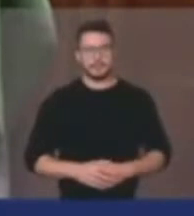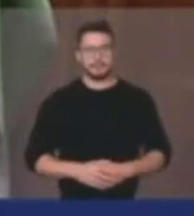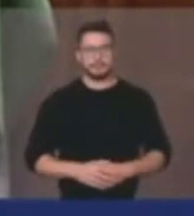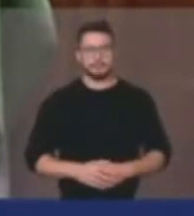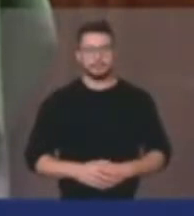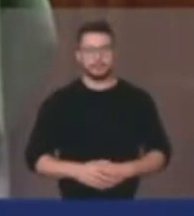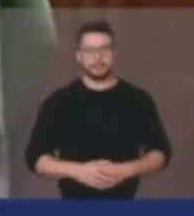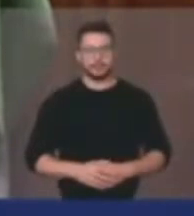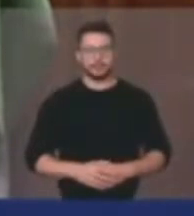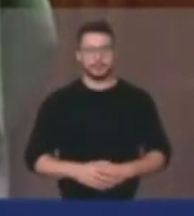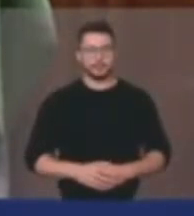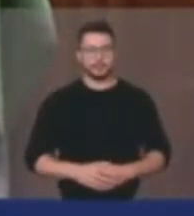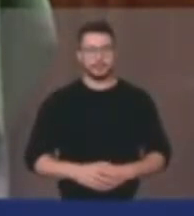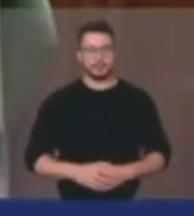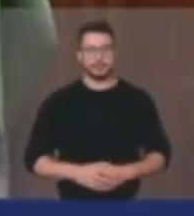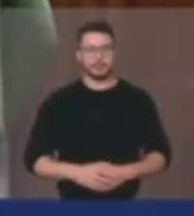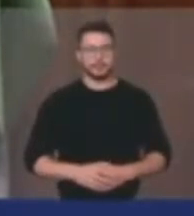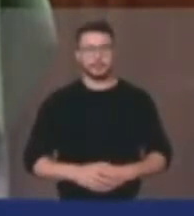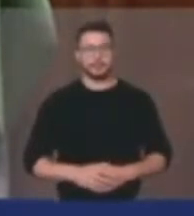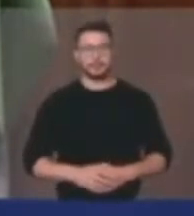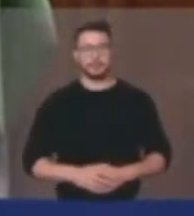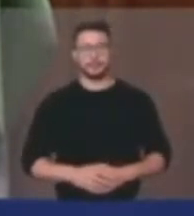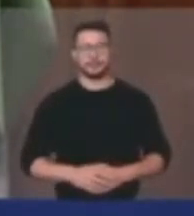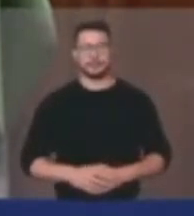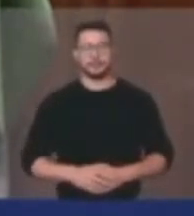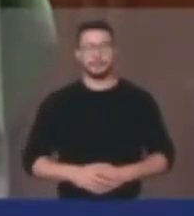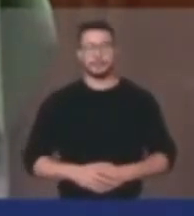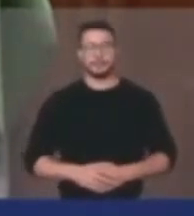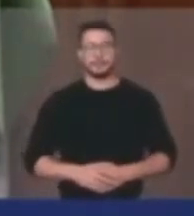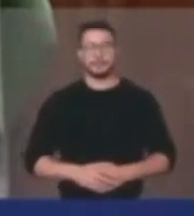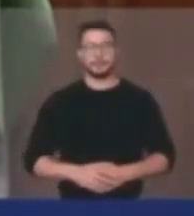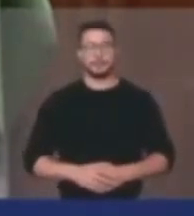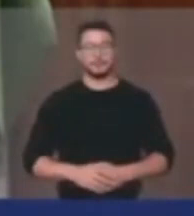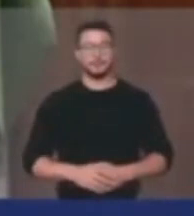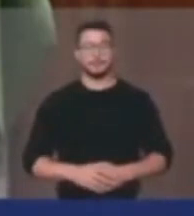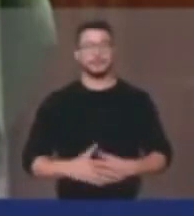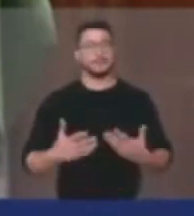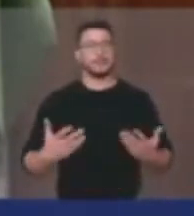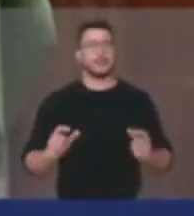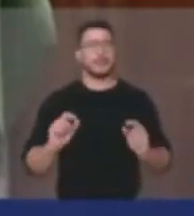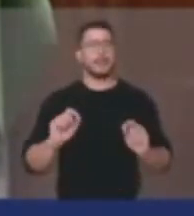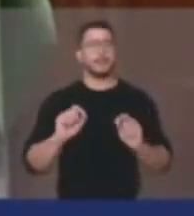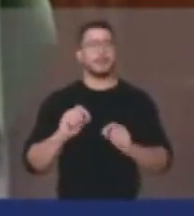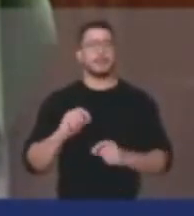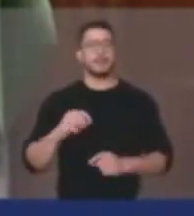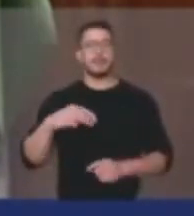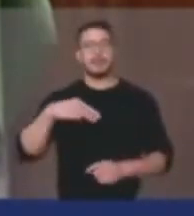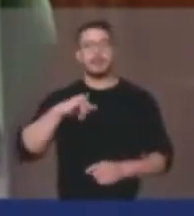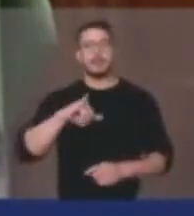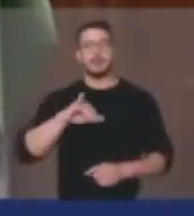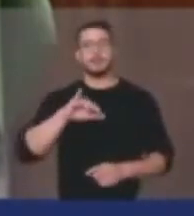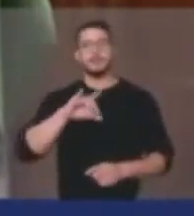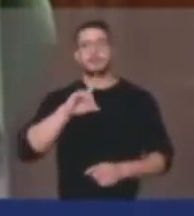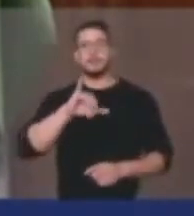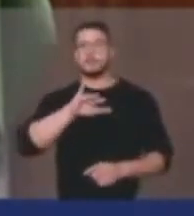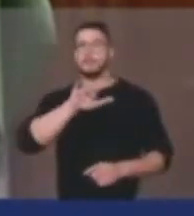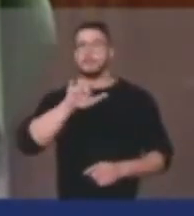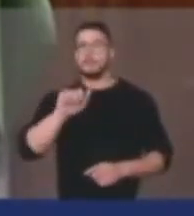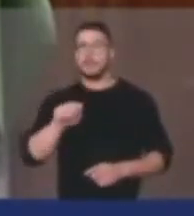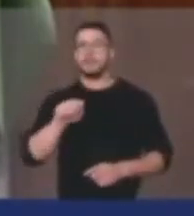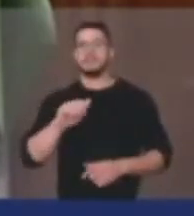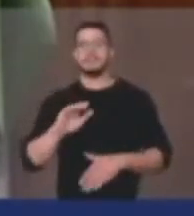vergonhosa, patética da grande mídia, da chamada mídia empresarial brasileira. Aquela que foi